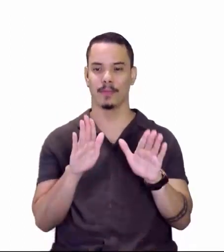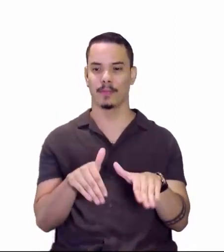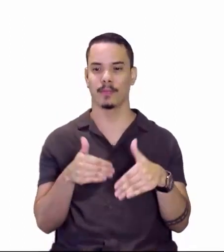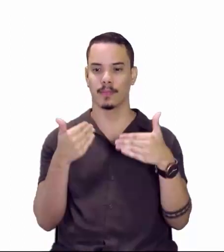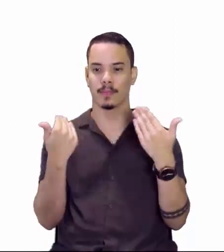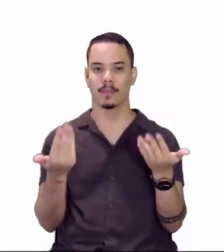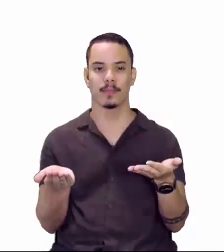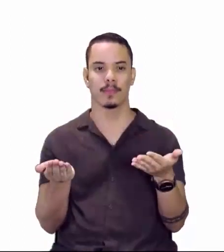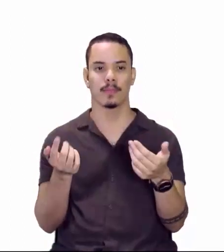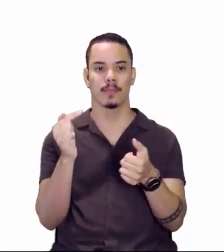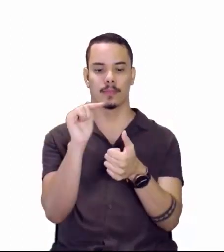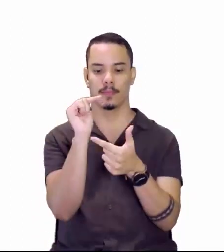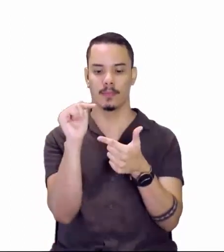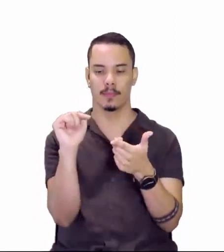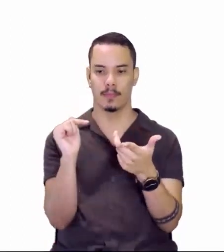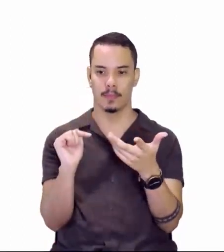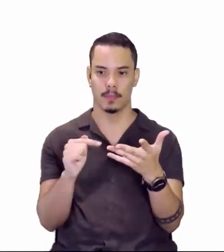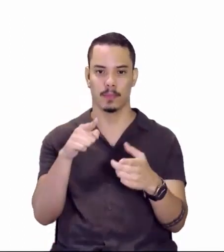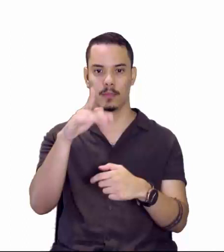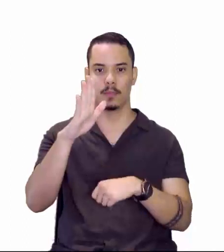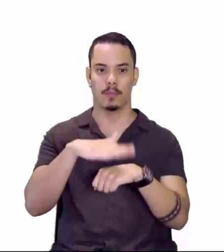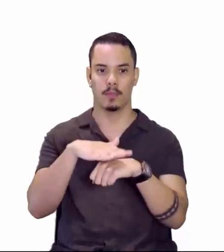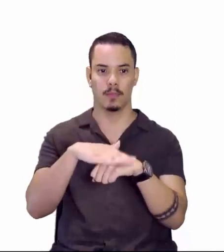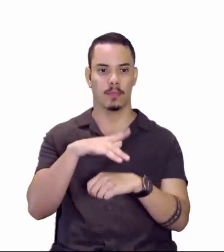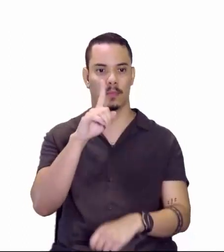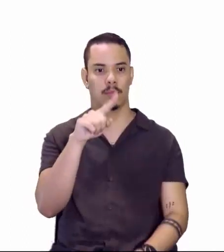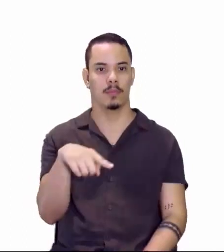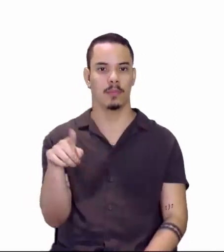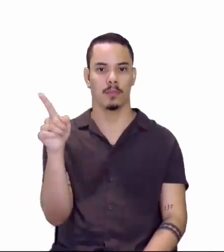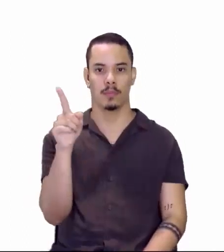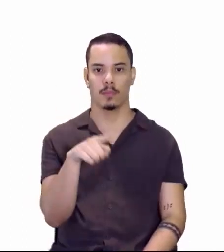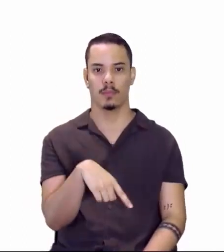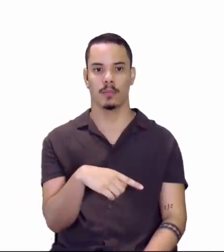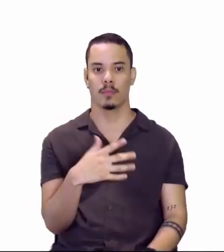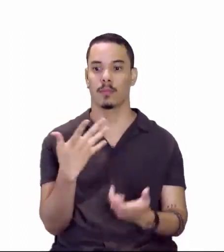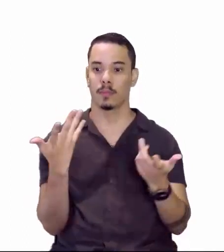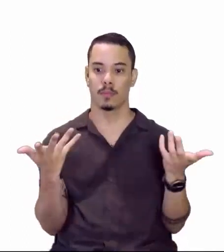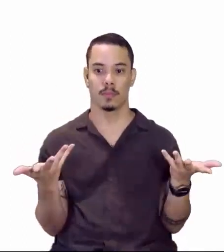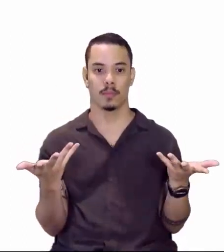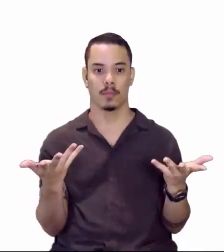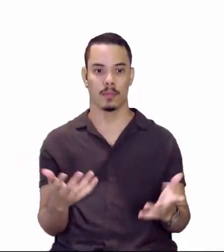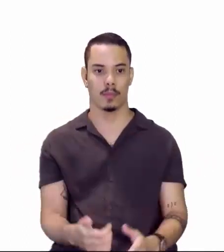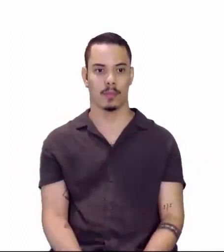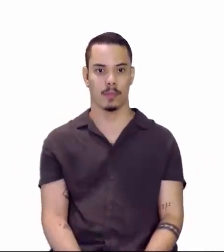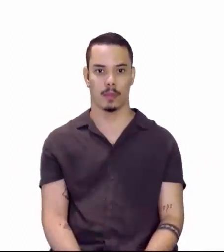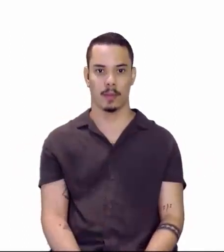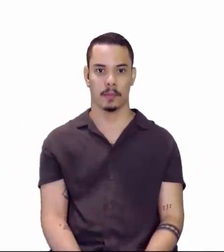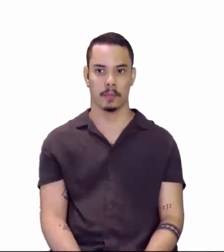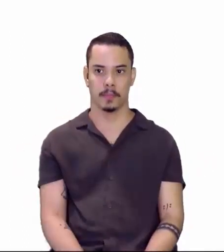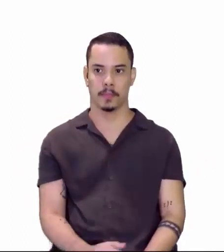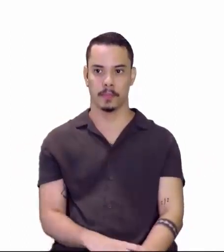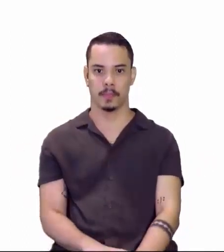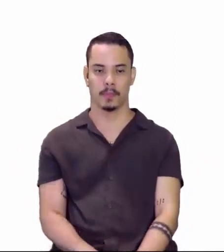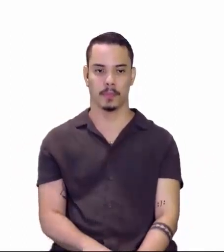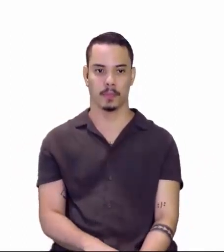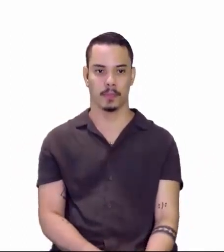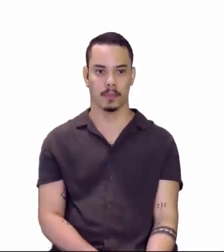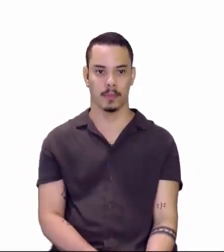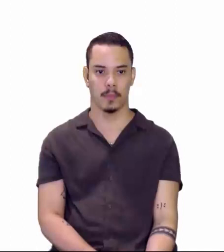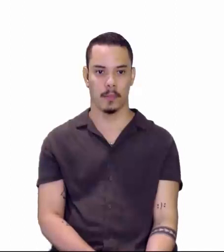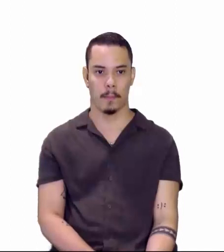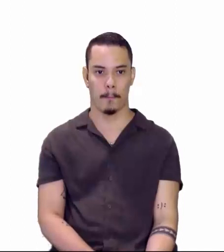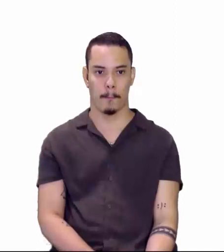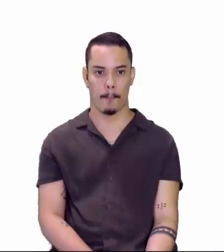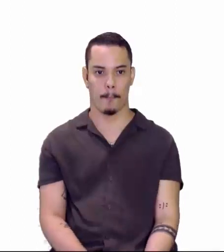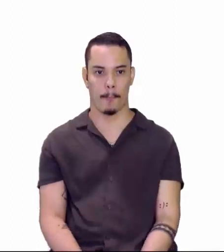Qual das alternativas desta questão você assinalou como